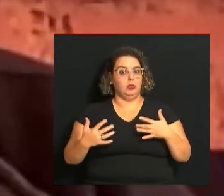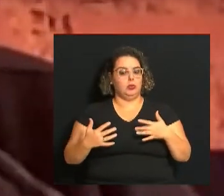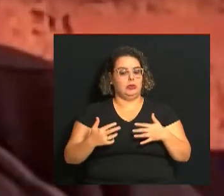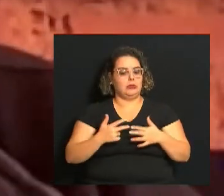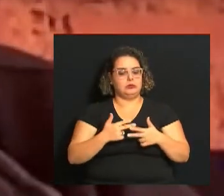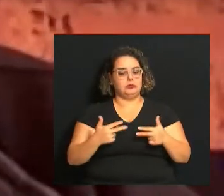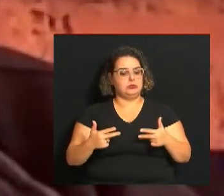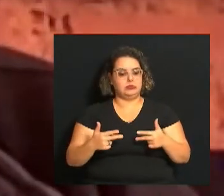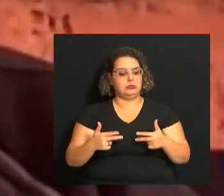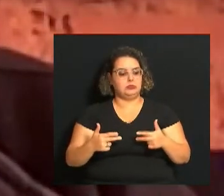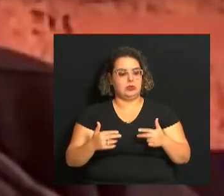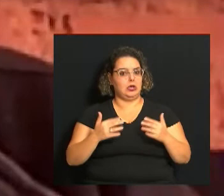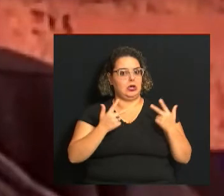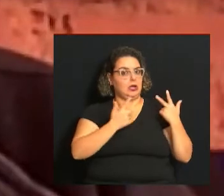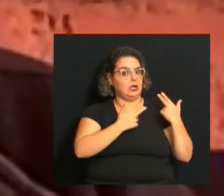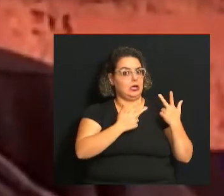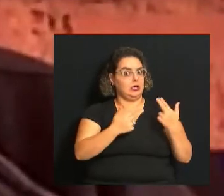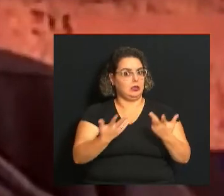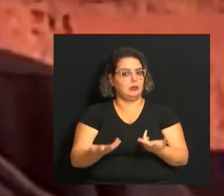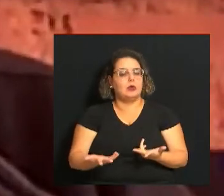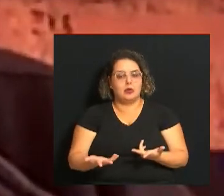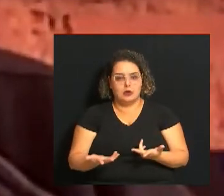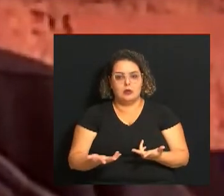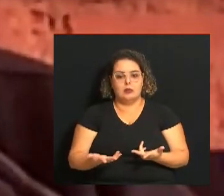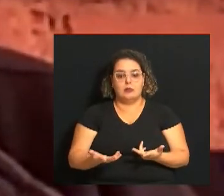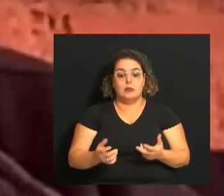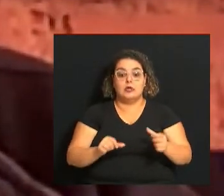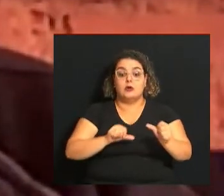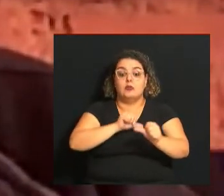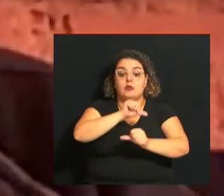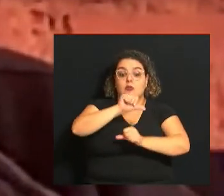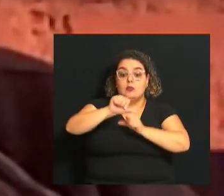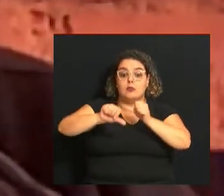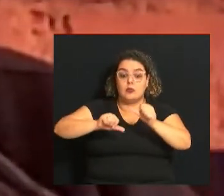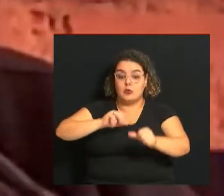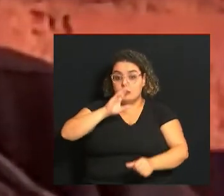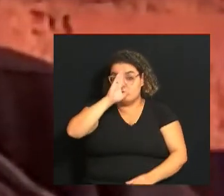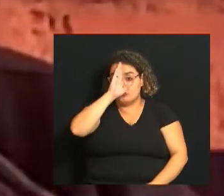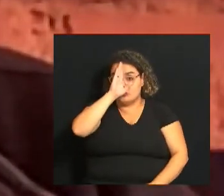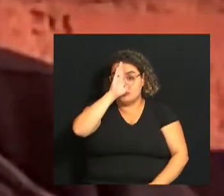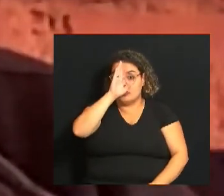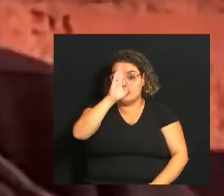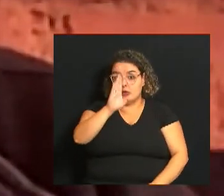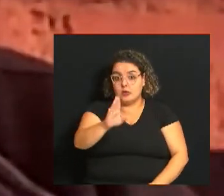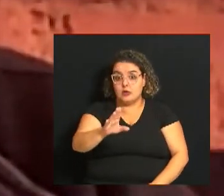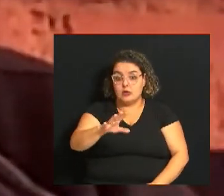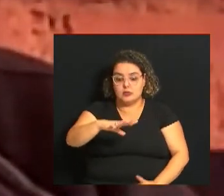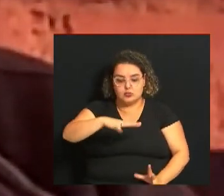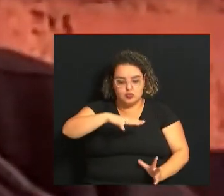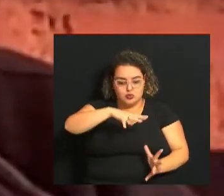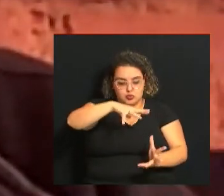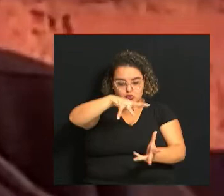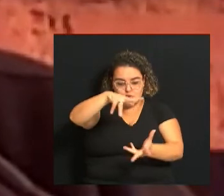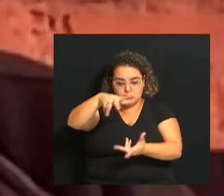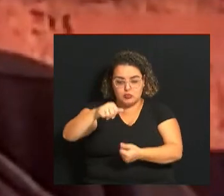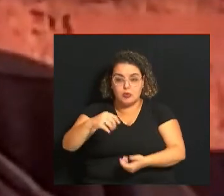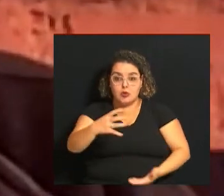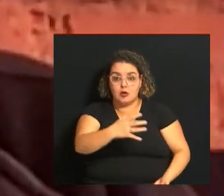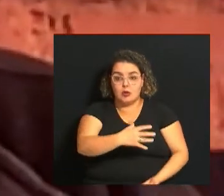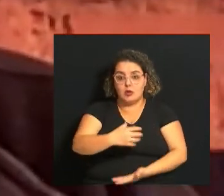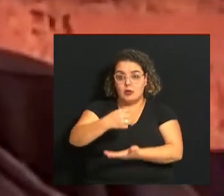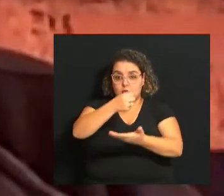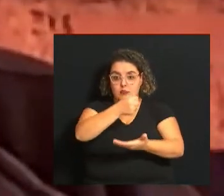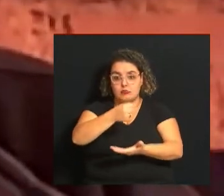imaginava, como mostrou uma mudança essencial e planetária no capitalismo. Quer dizer, o